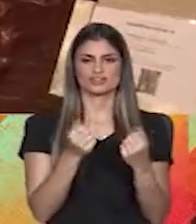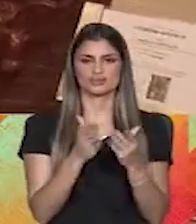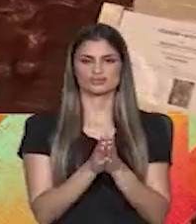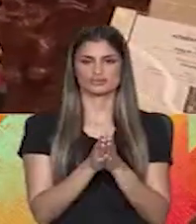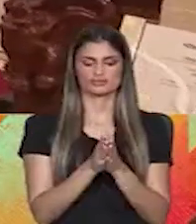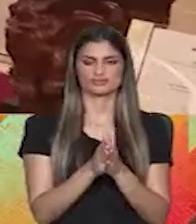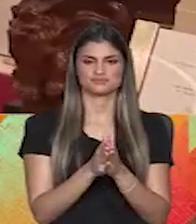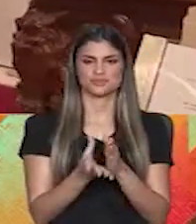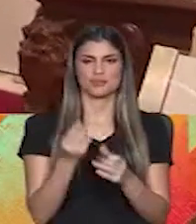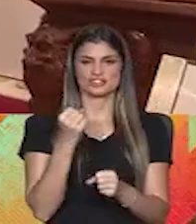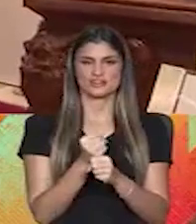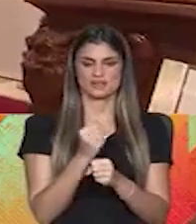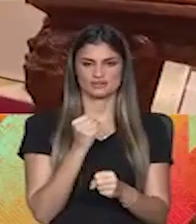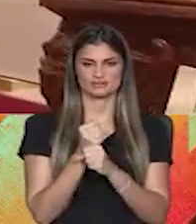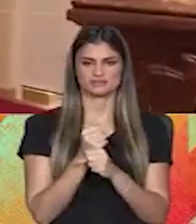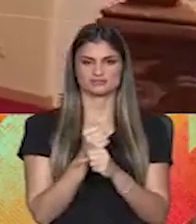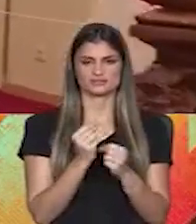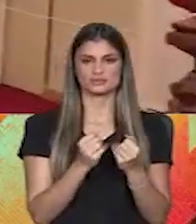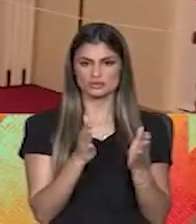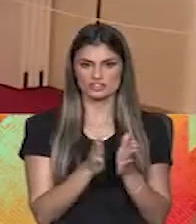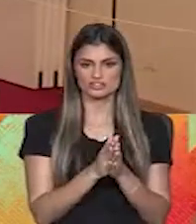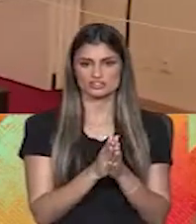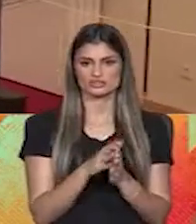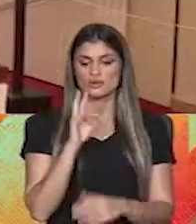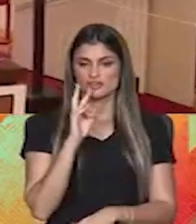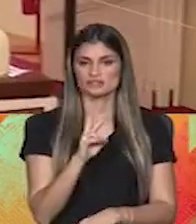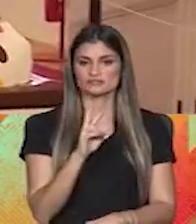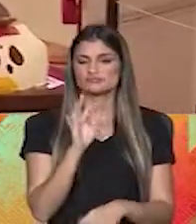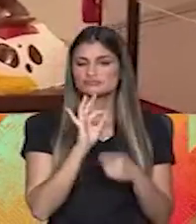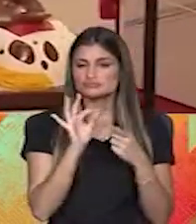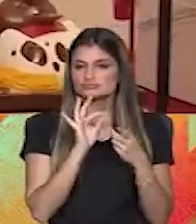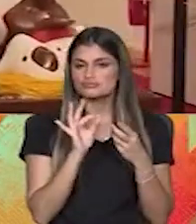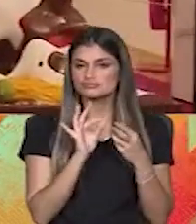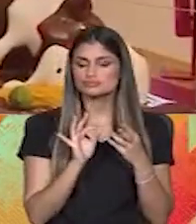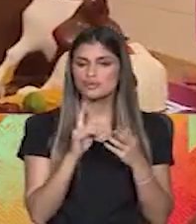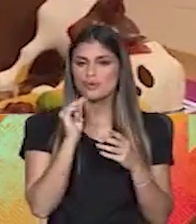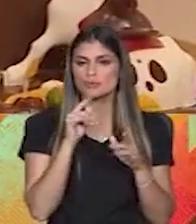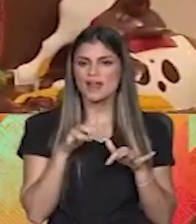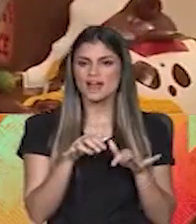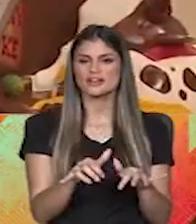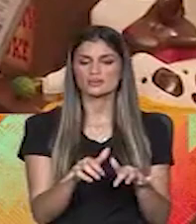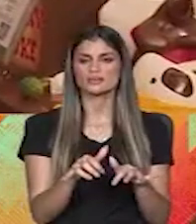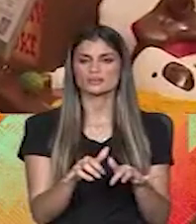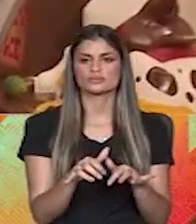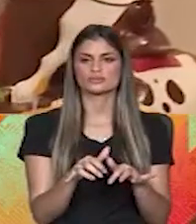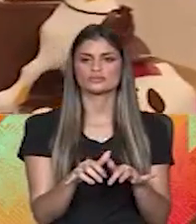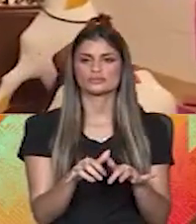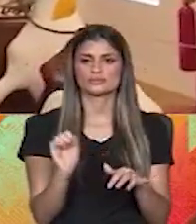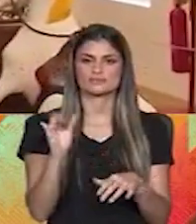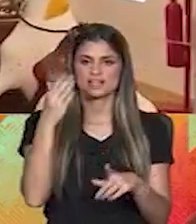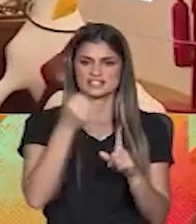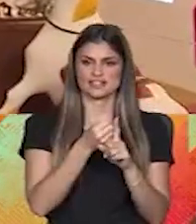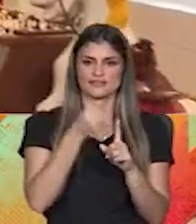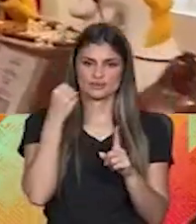que deu mais trabalho assim todas vocês estão vendo aqui os pro menores mas o homem-aranha Né o spider-man é O Grande Desafio